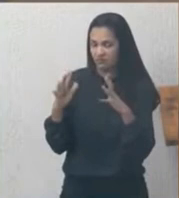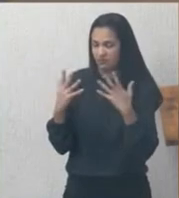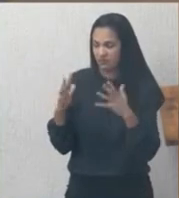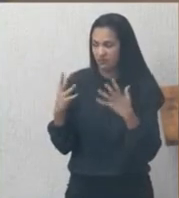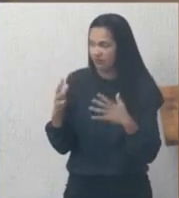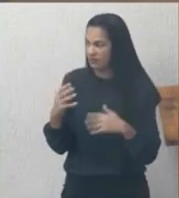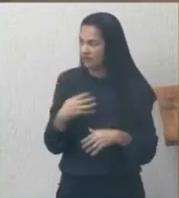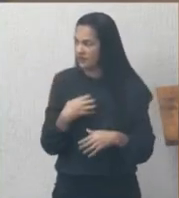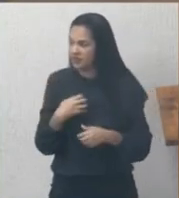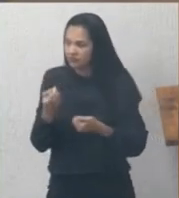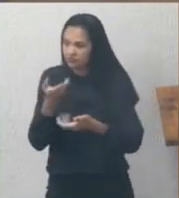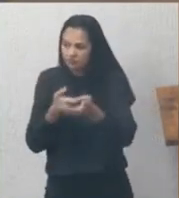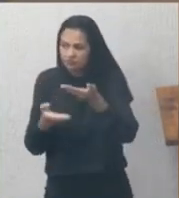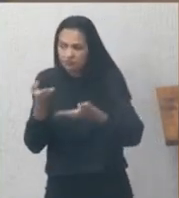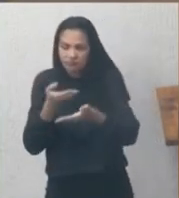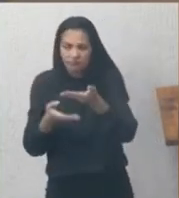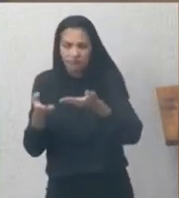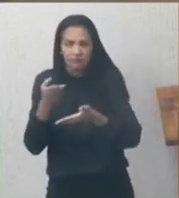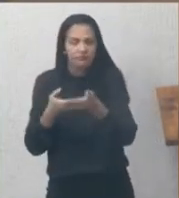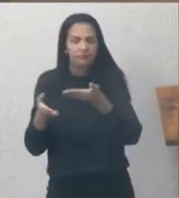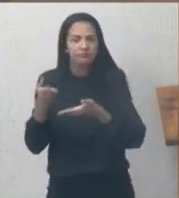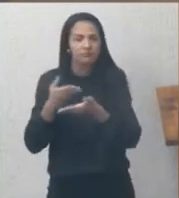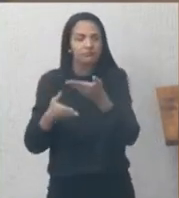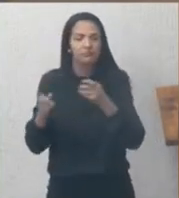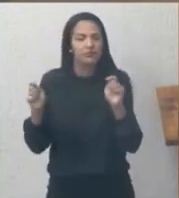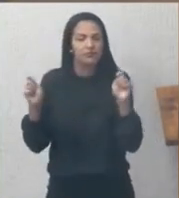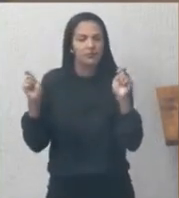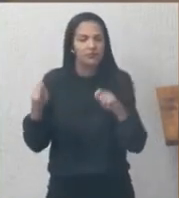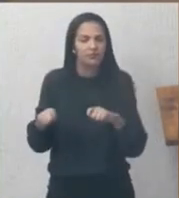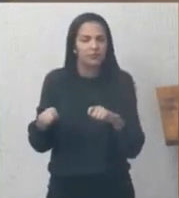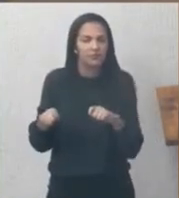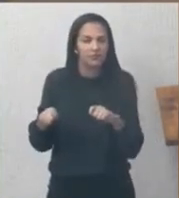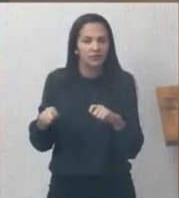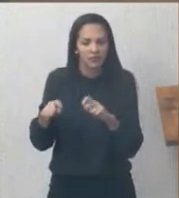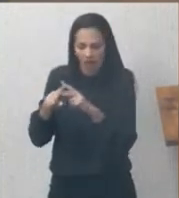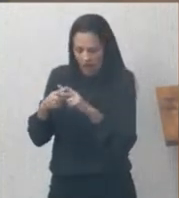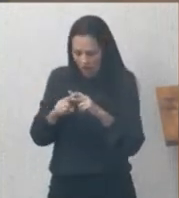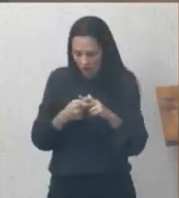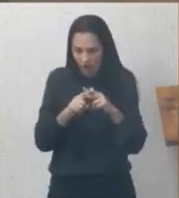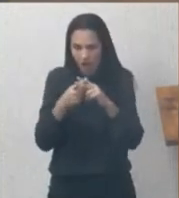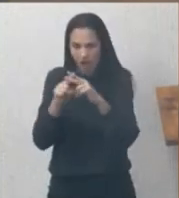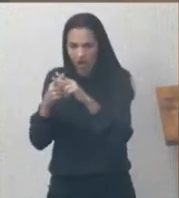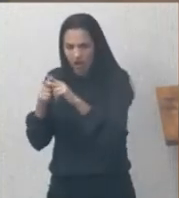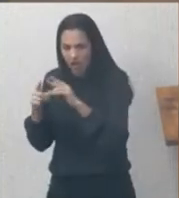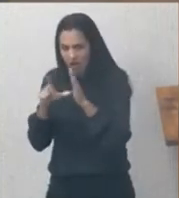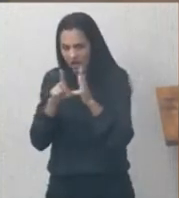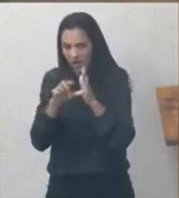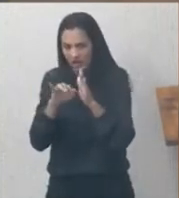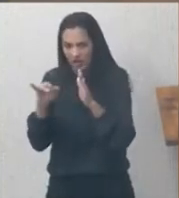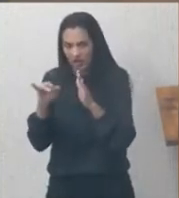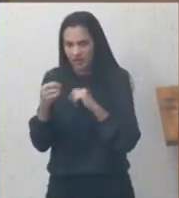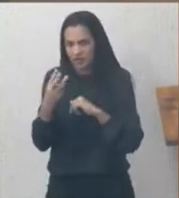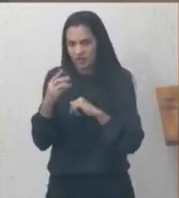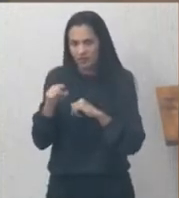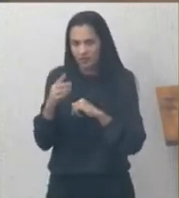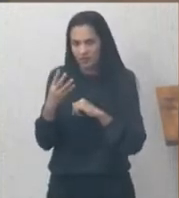forma melhor da gente poder chegar e e e e conseguir acertar algumas coisas na lei 3432 b217